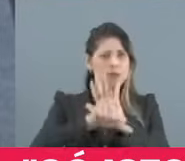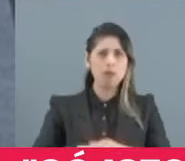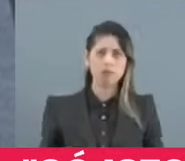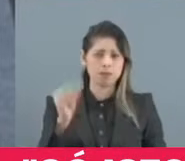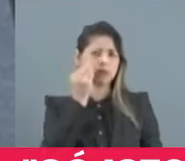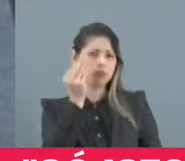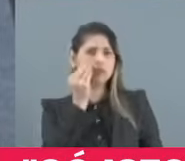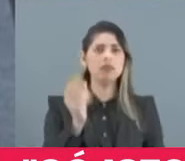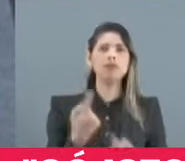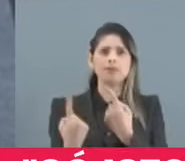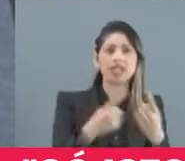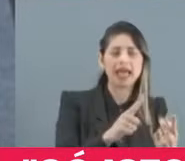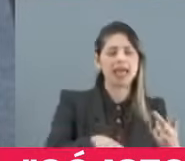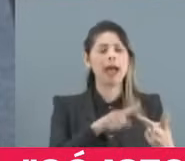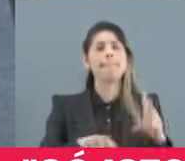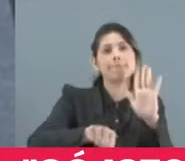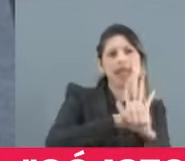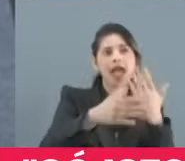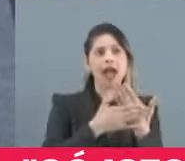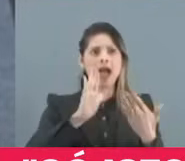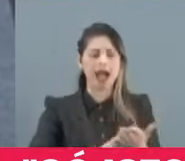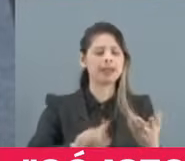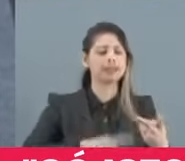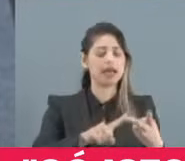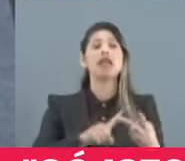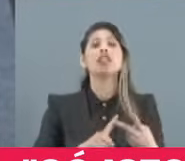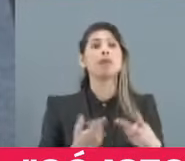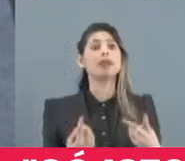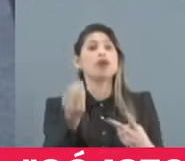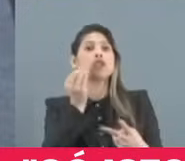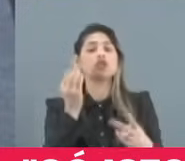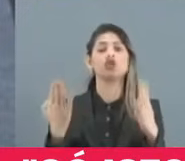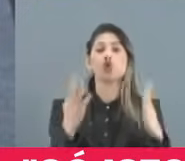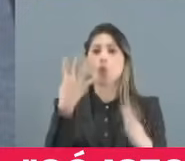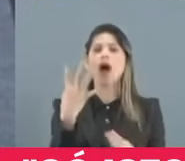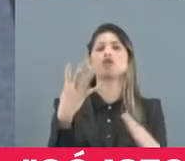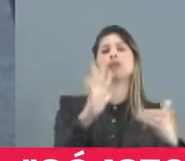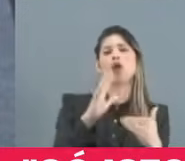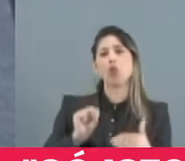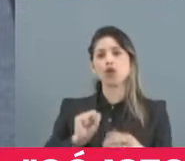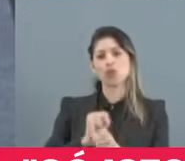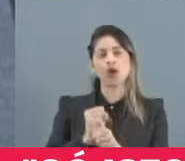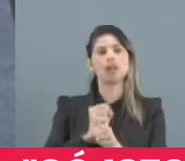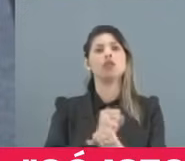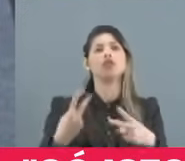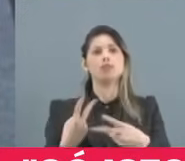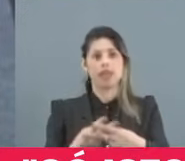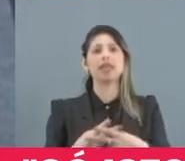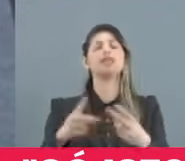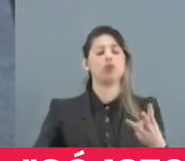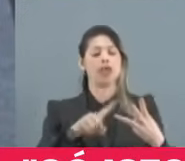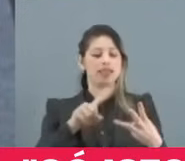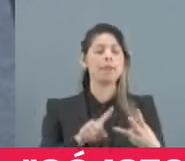emprego de violência ou grave ameaça abolir o Estado Democrático. Artigo 359. Reclusão de 4 a 8 anos. Tentar depor por meio de violência ou grave ameaça o